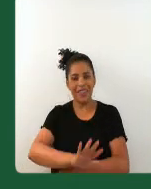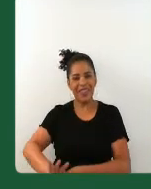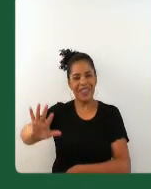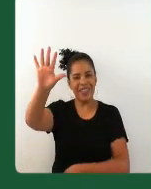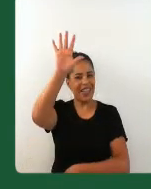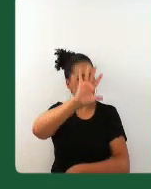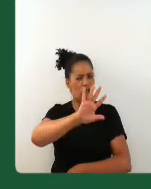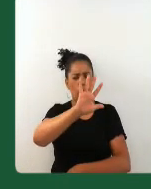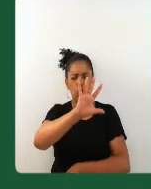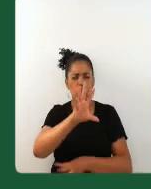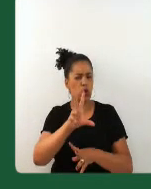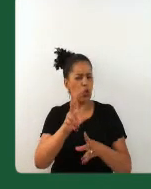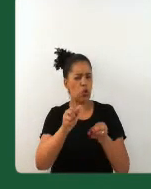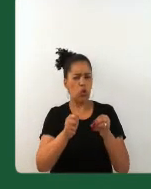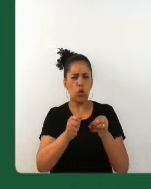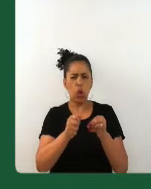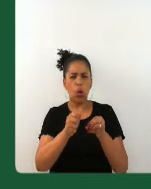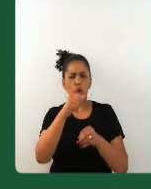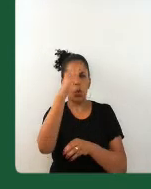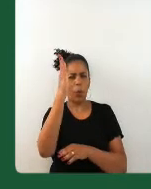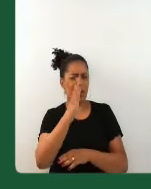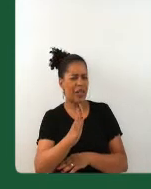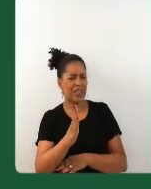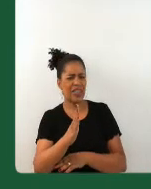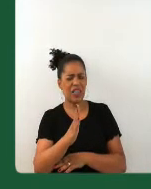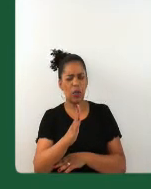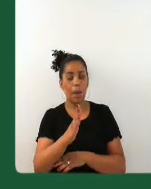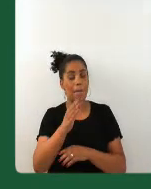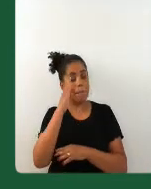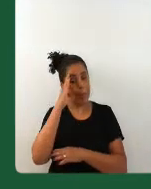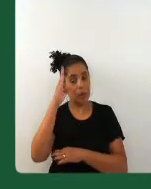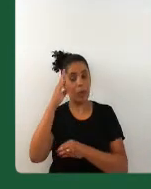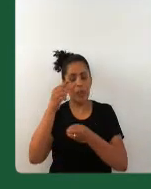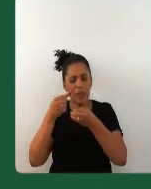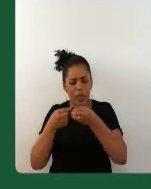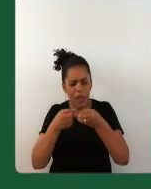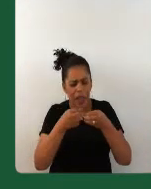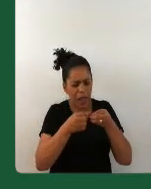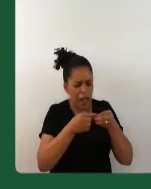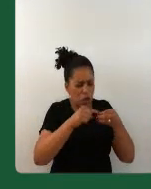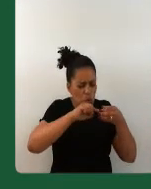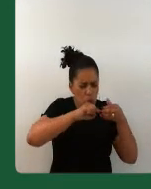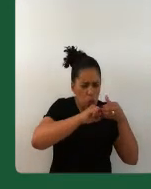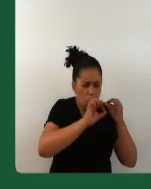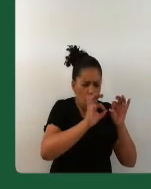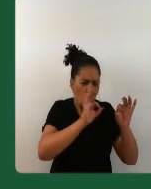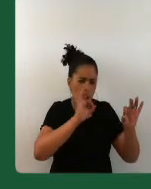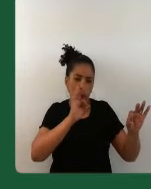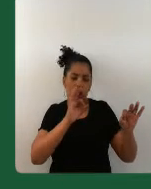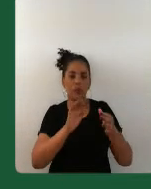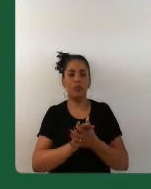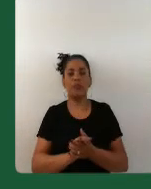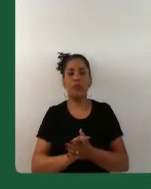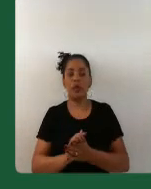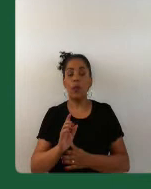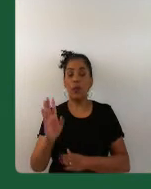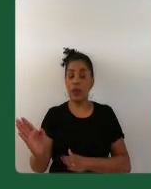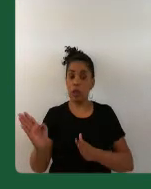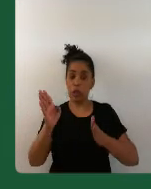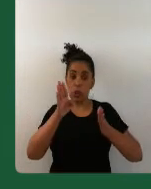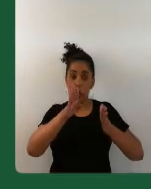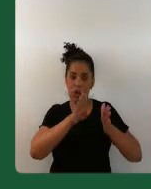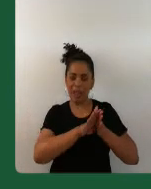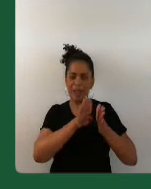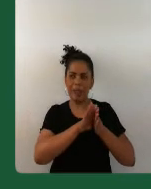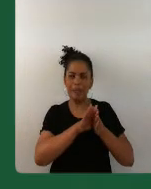pacientes que vêm de interior do estado, enfim, eles às vezes, a grande maioria, chegam aqui sem muita